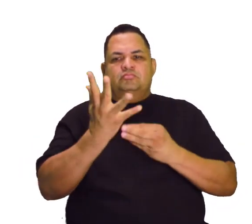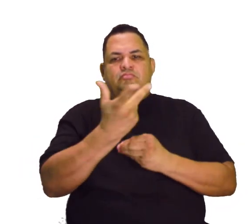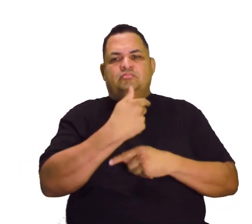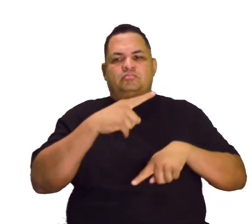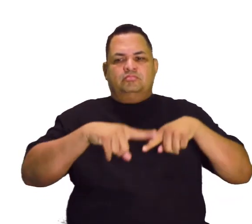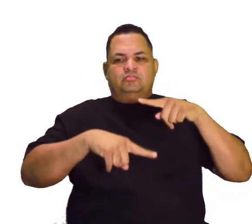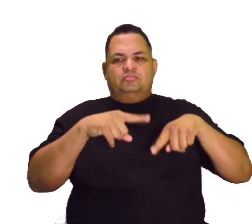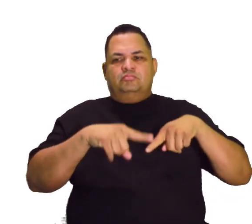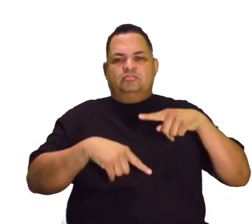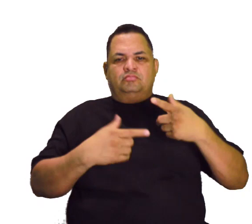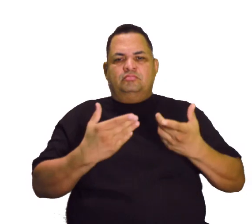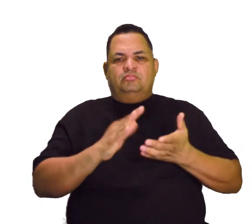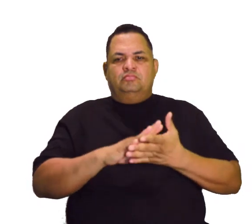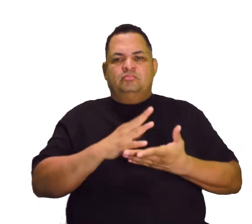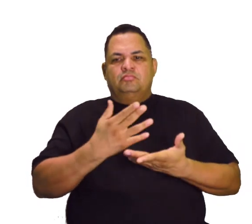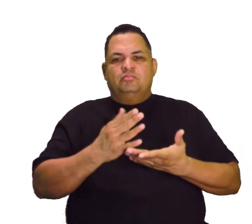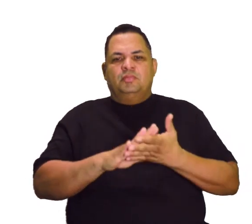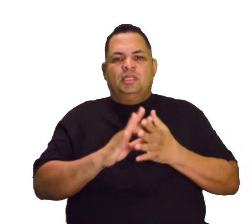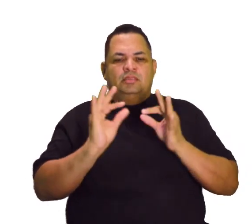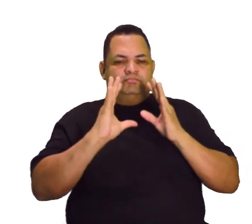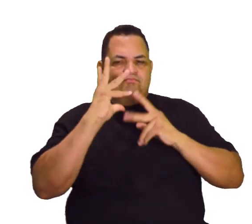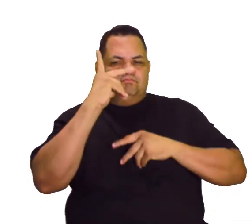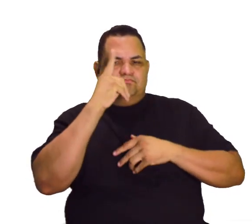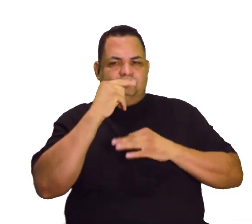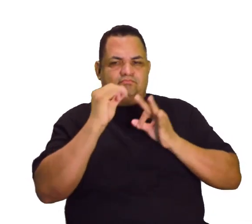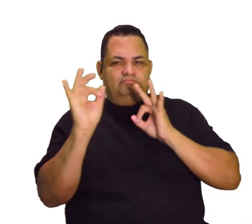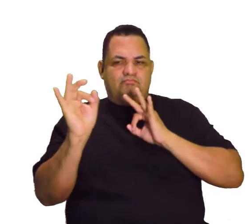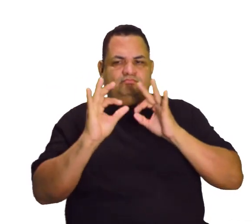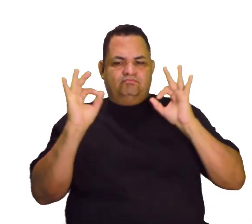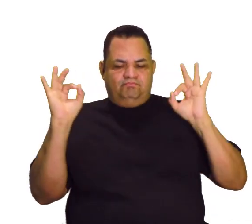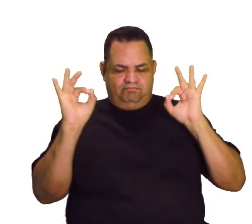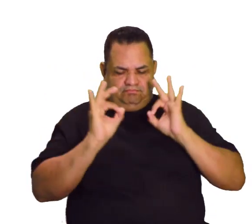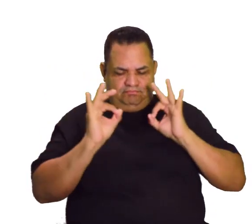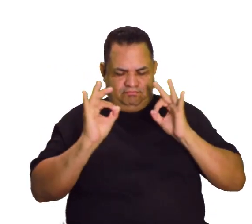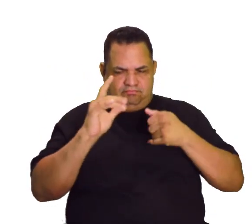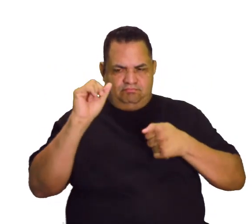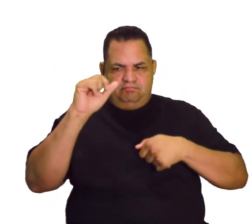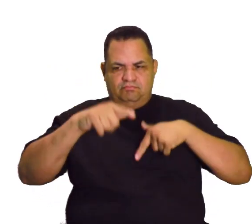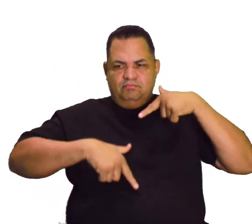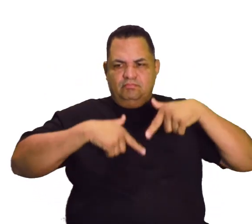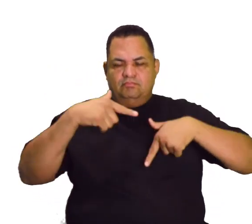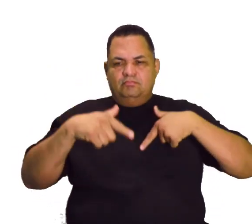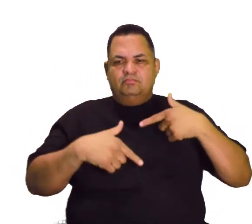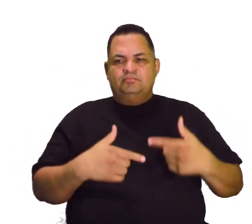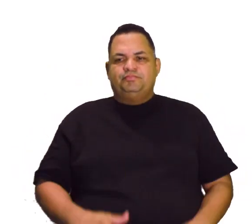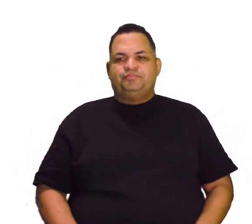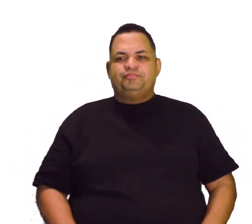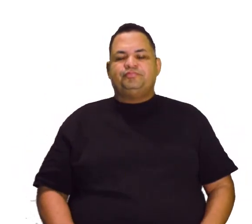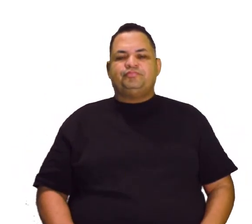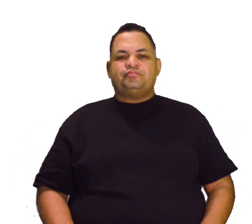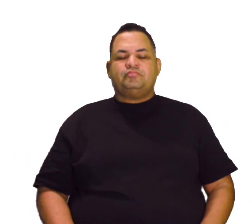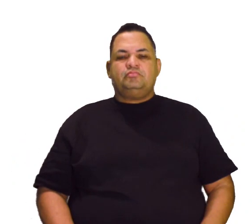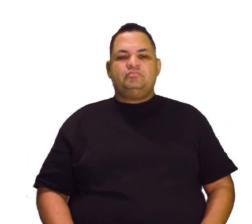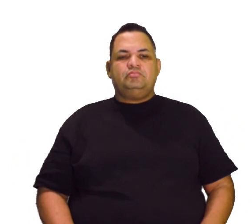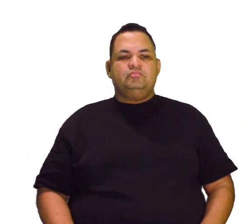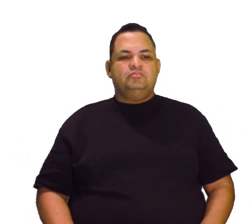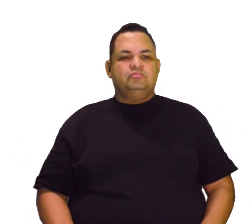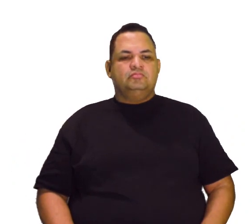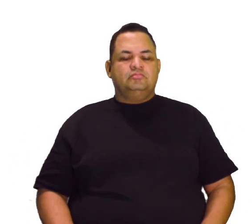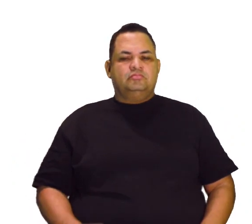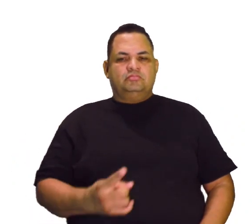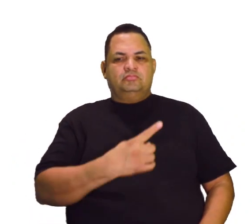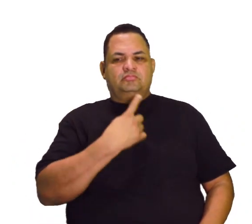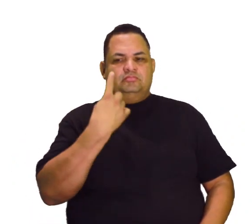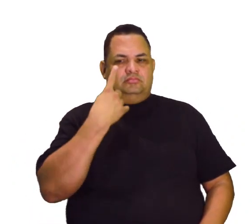objetos cuja a beleza resulta de sua perfeita realização, segundo essa autora, mas é isso que nós pensamos também.